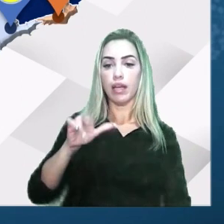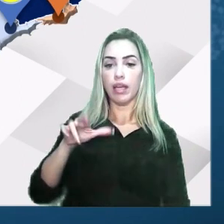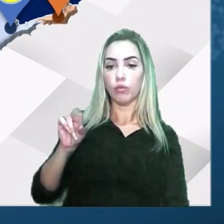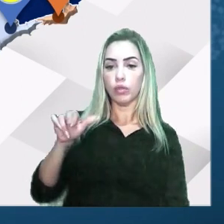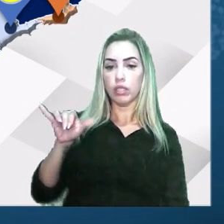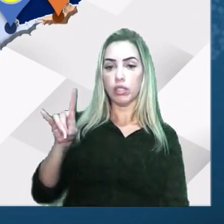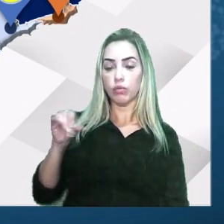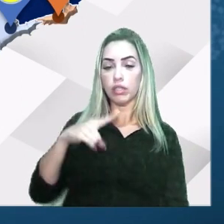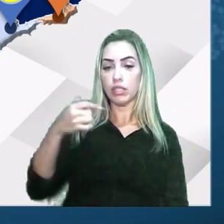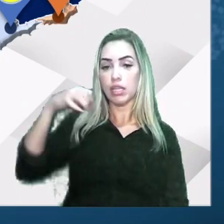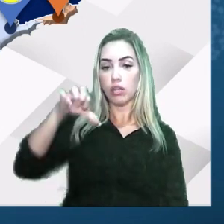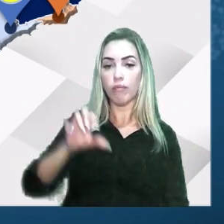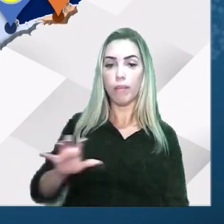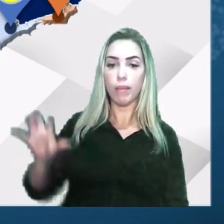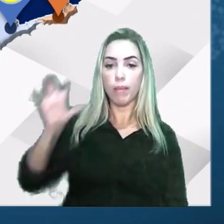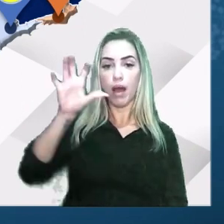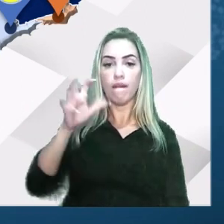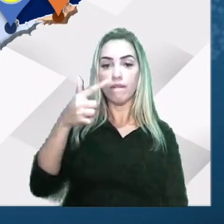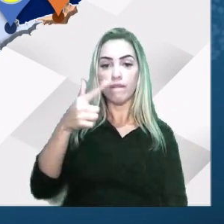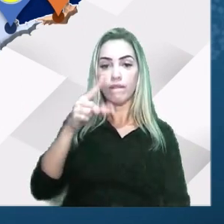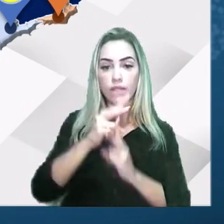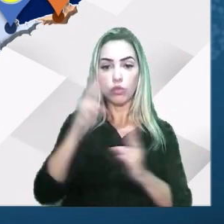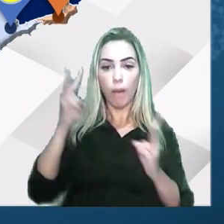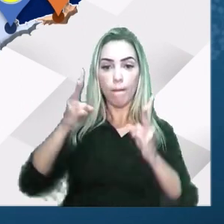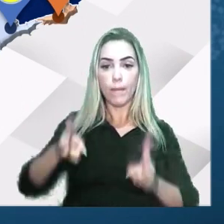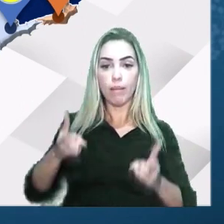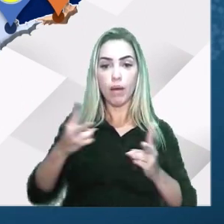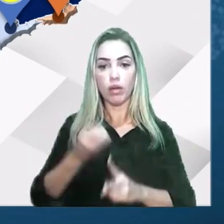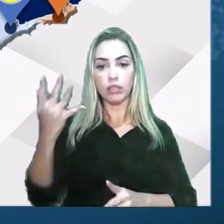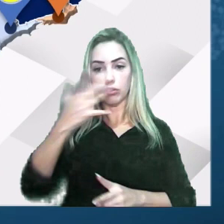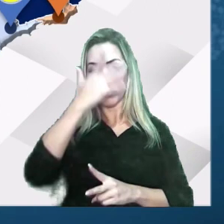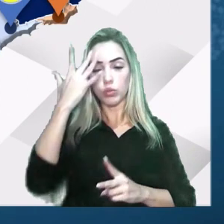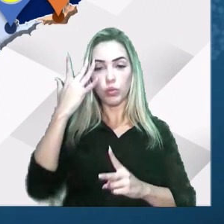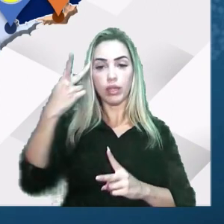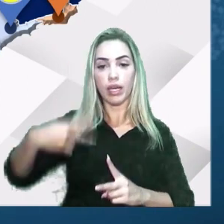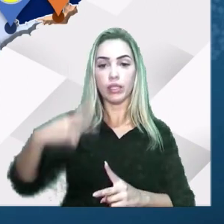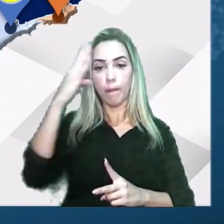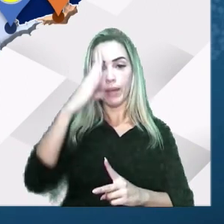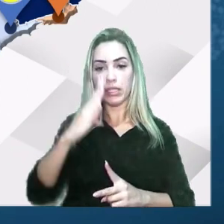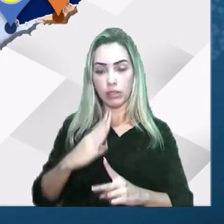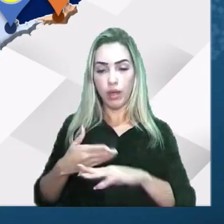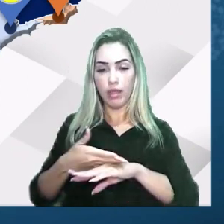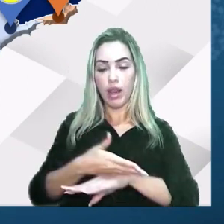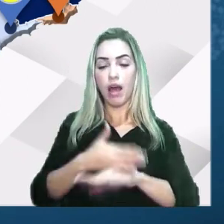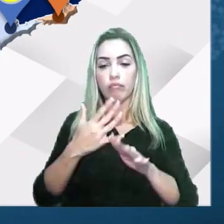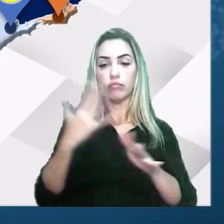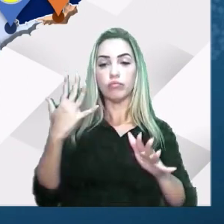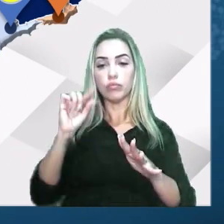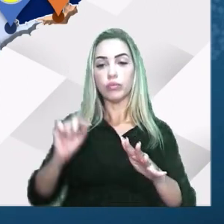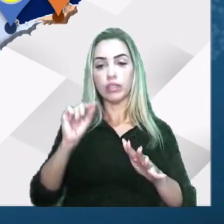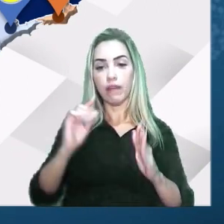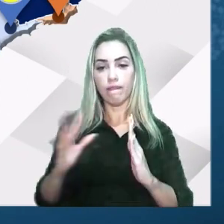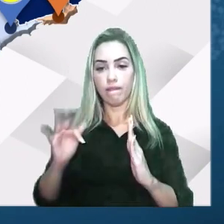centros recrutaram virtualmente o mesmo número de voluntários. No Brasil, entraram na fase de